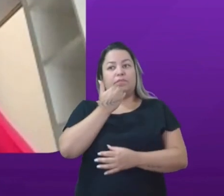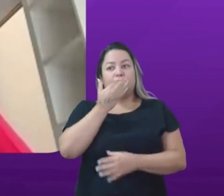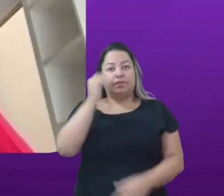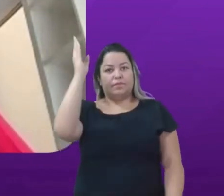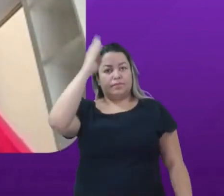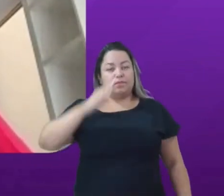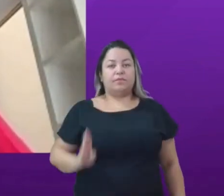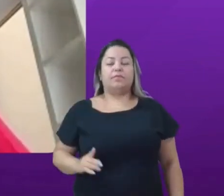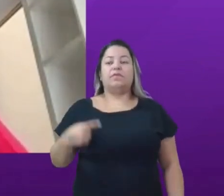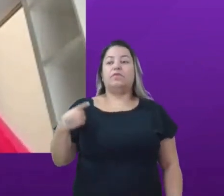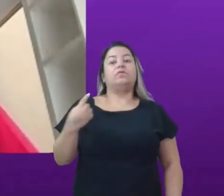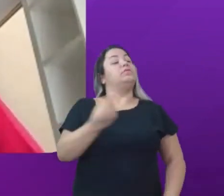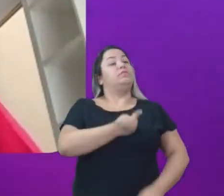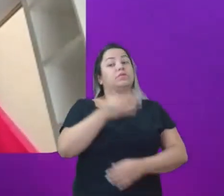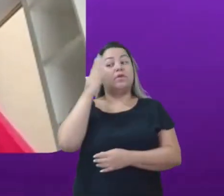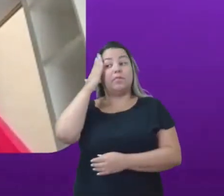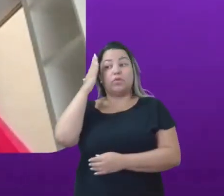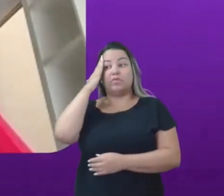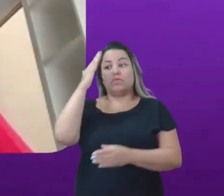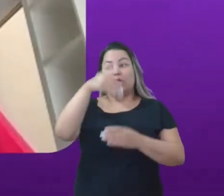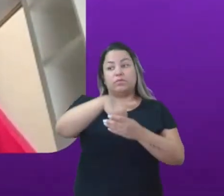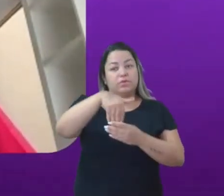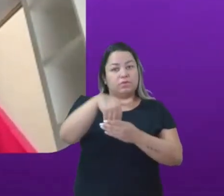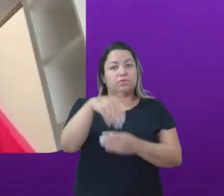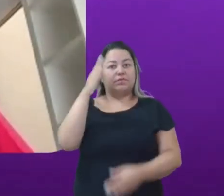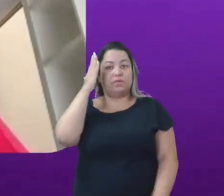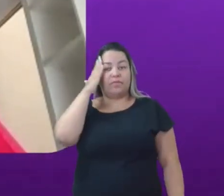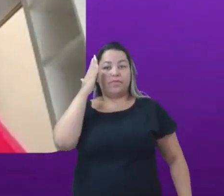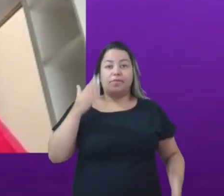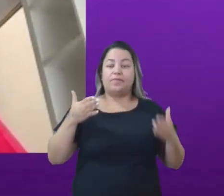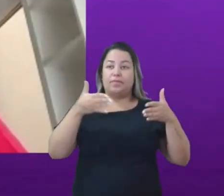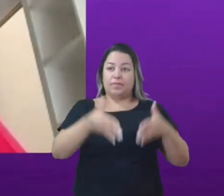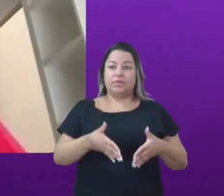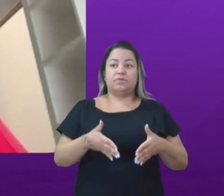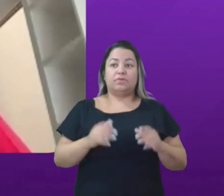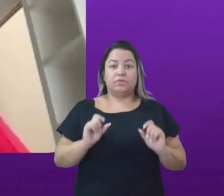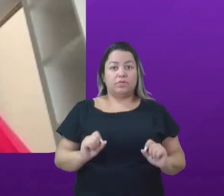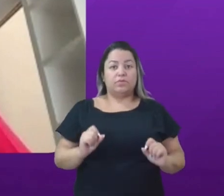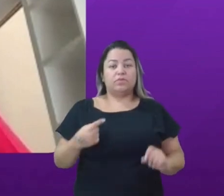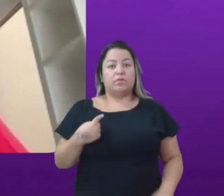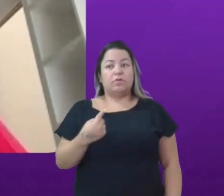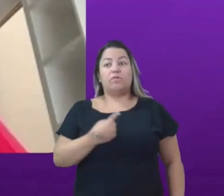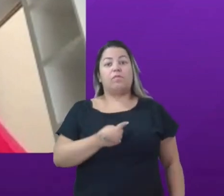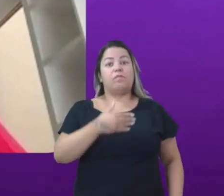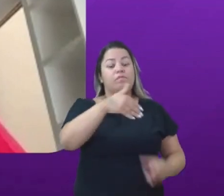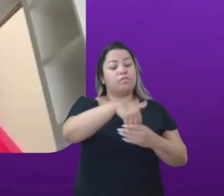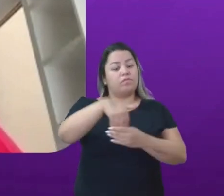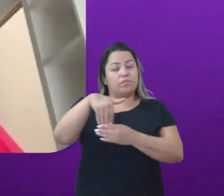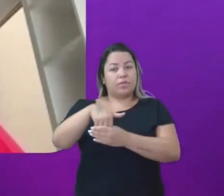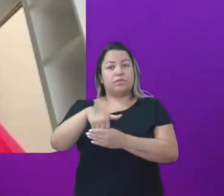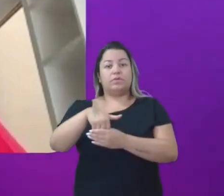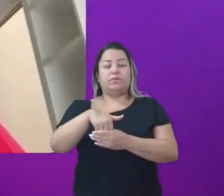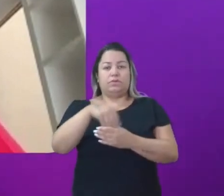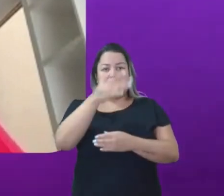Nós estamos sabendo votar, nós estamos sabendo fazer nossa participação, estamos votando em quem realmente